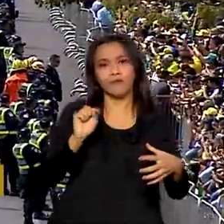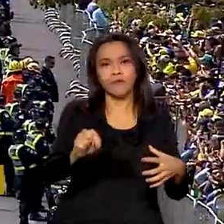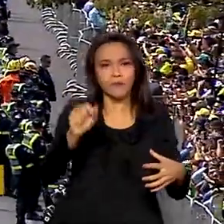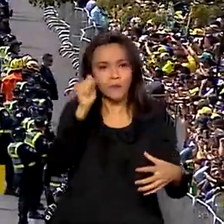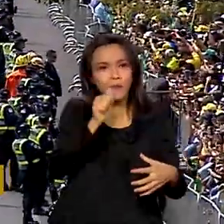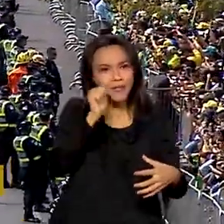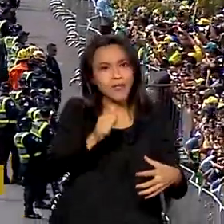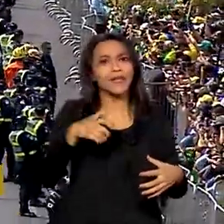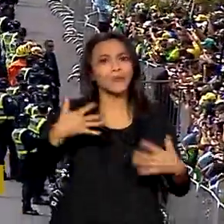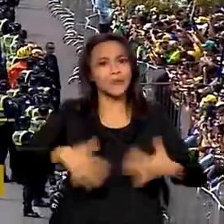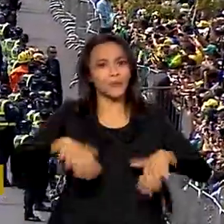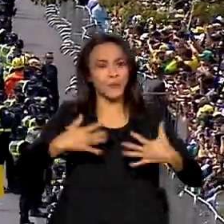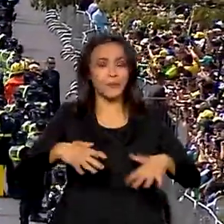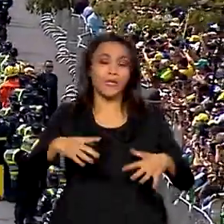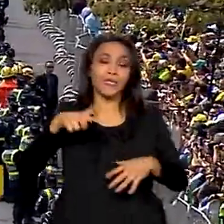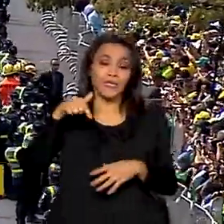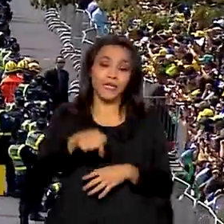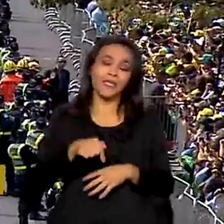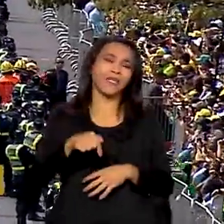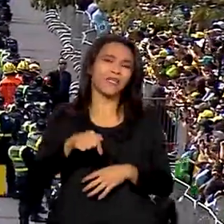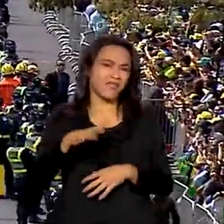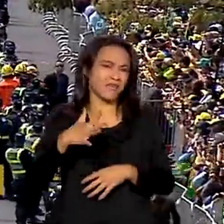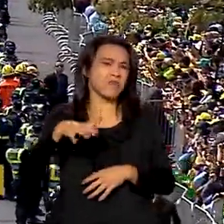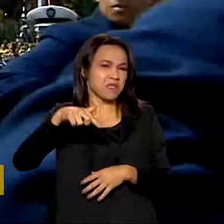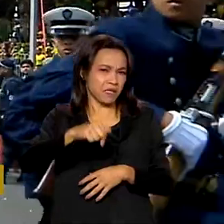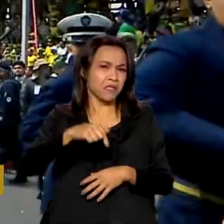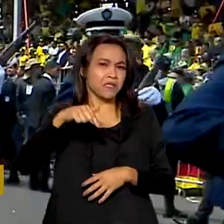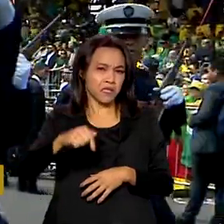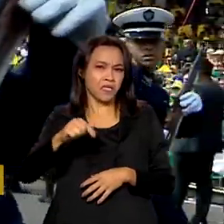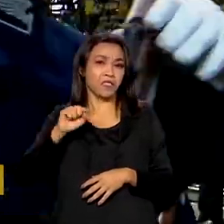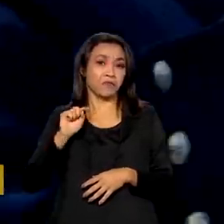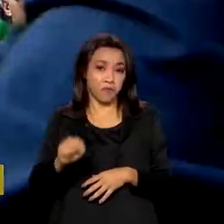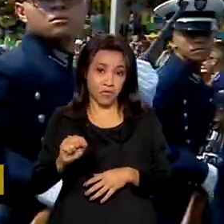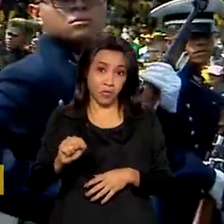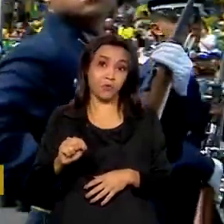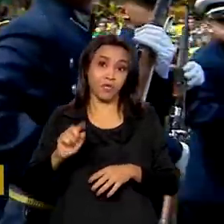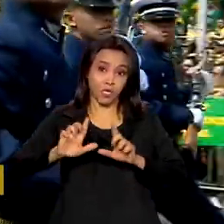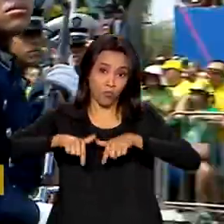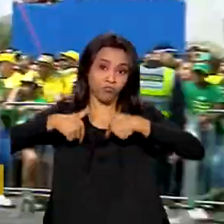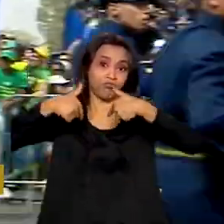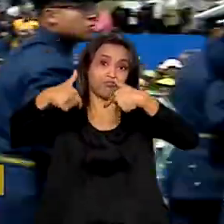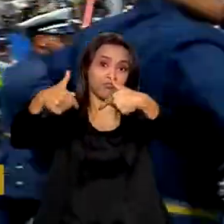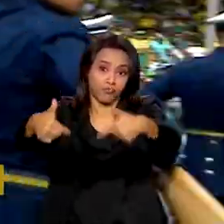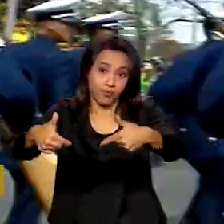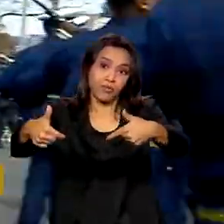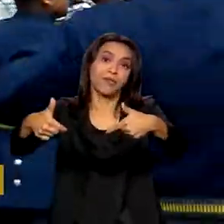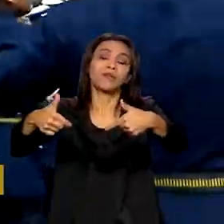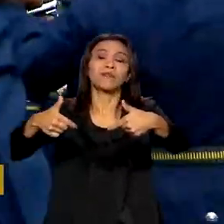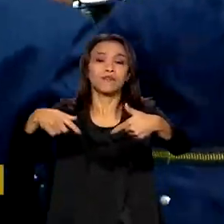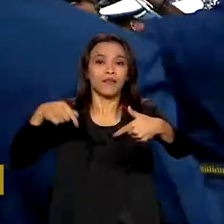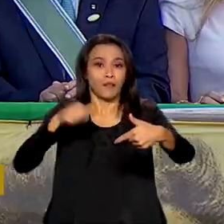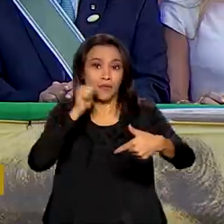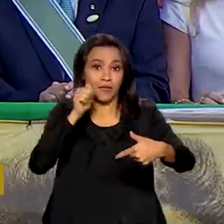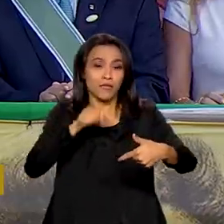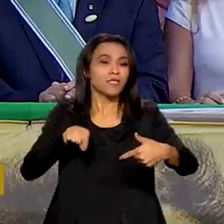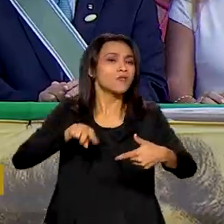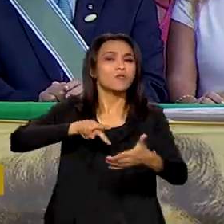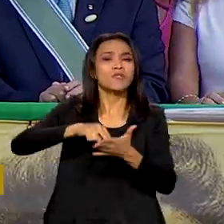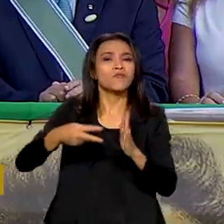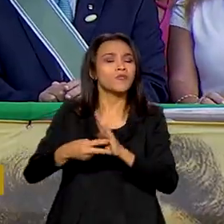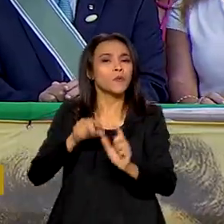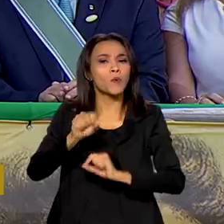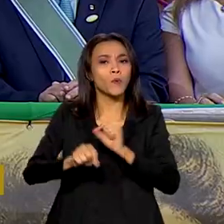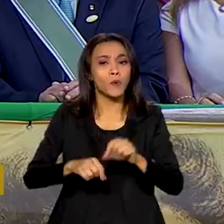efetivo total de 77 mil, de aproximadamente 77 mil militares que estão na ativa. Estou falando de militares da ativa, né? O que representa em torno